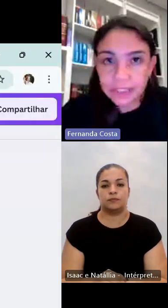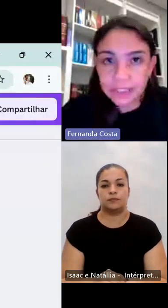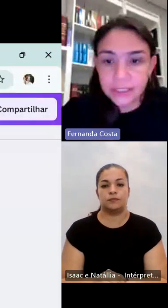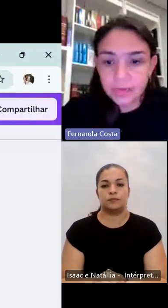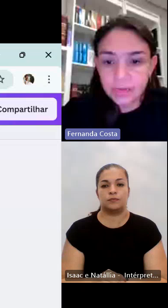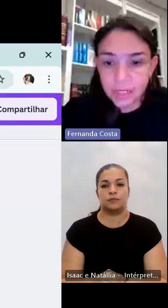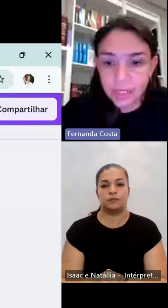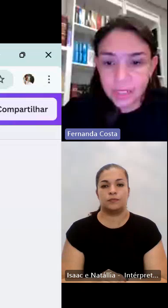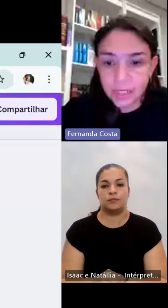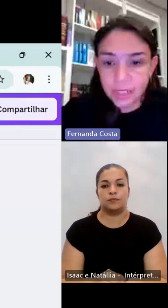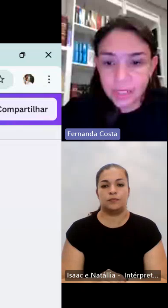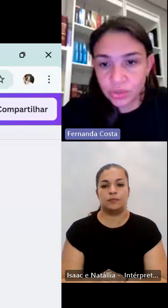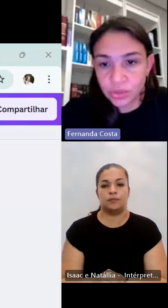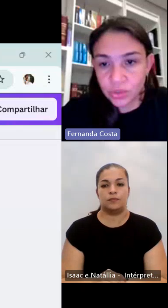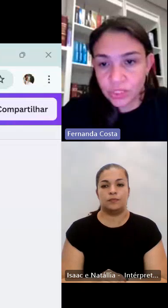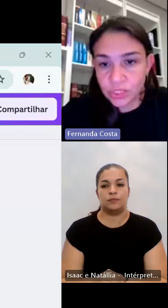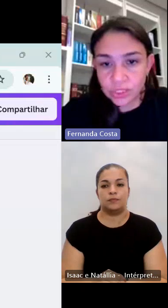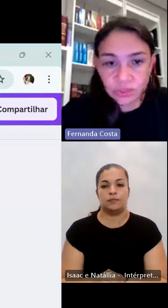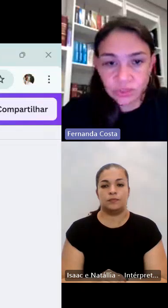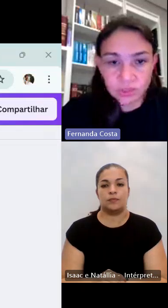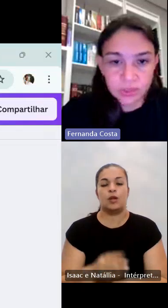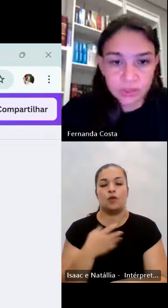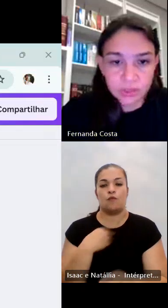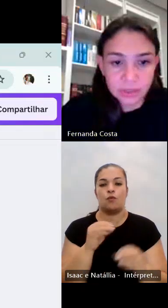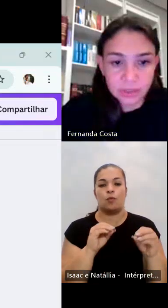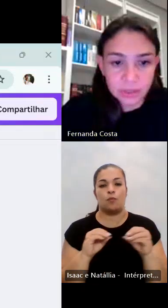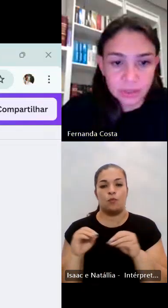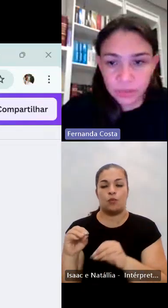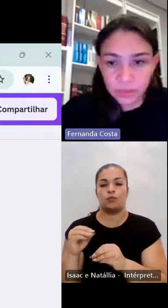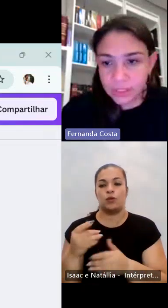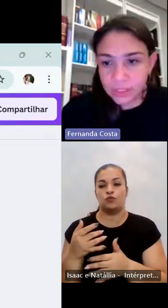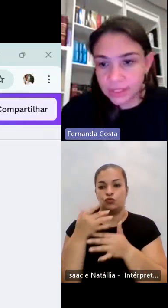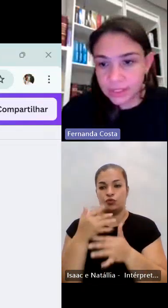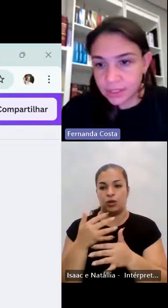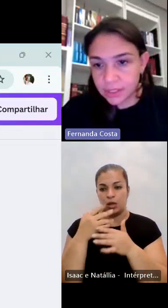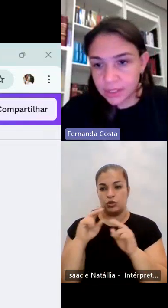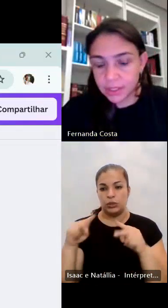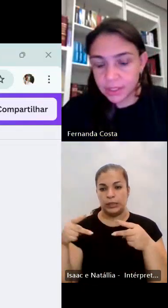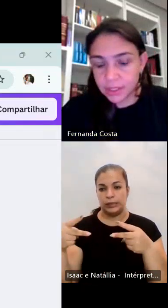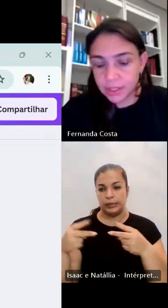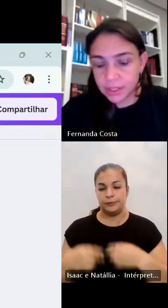Vou sair daqui e vou lá no chat colocar o link.